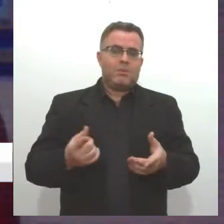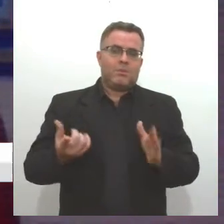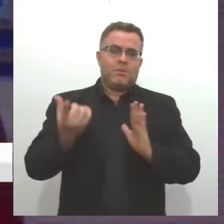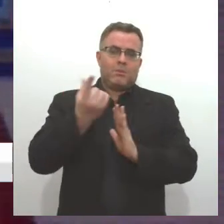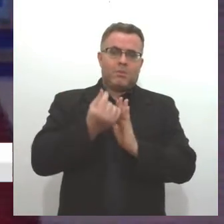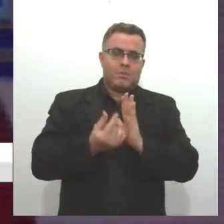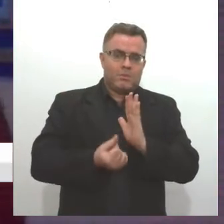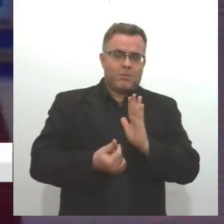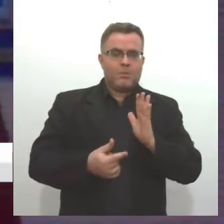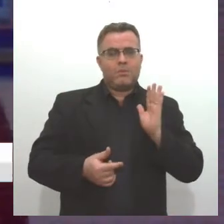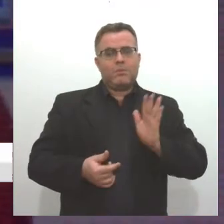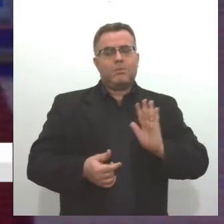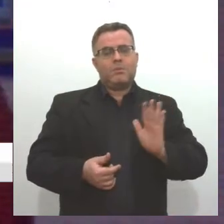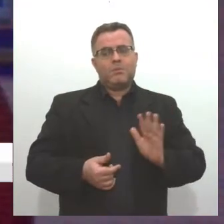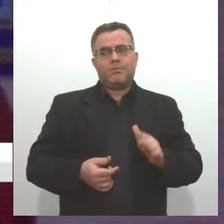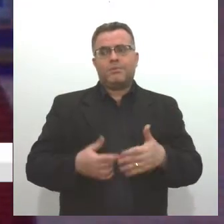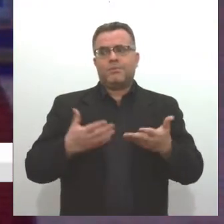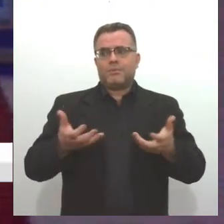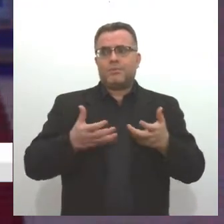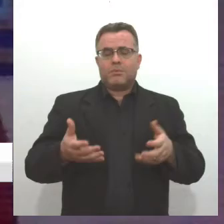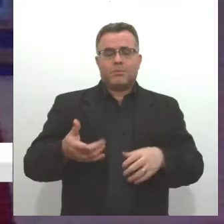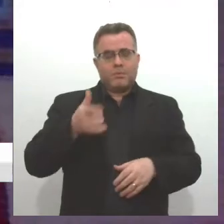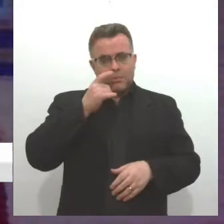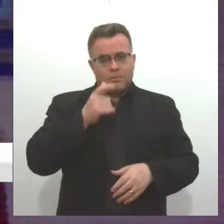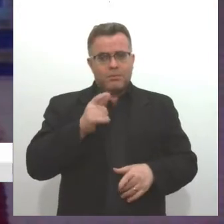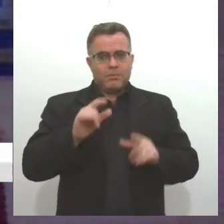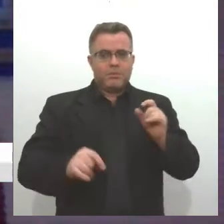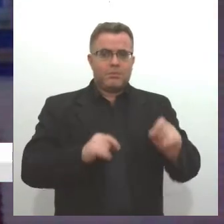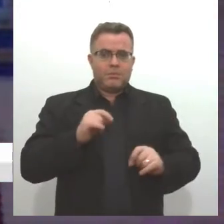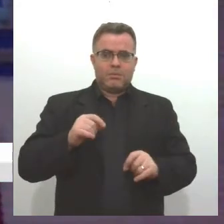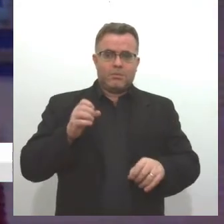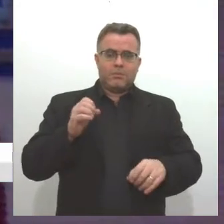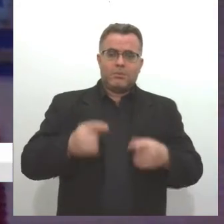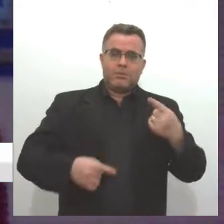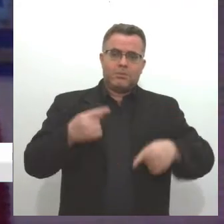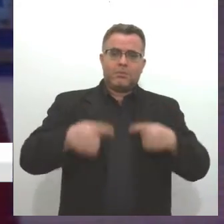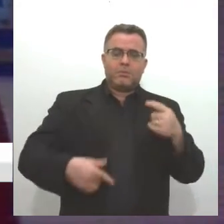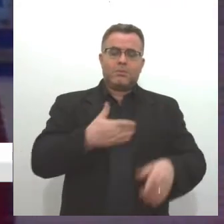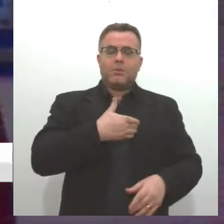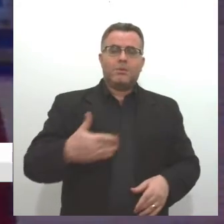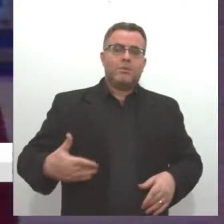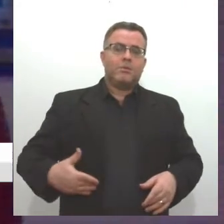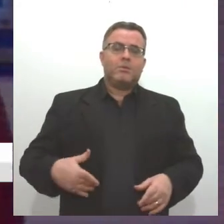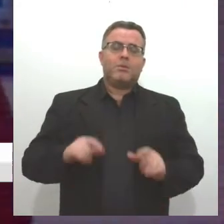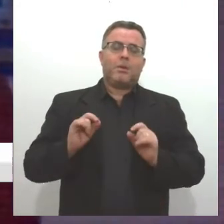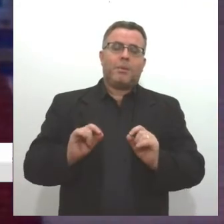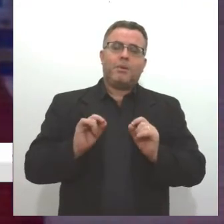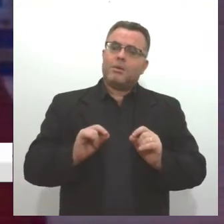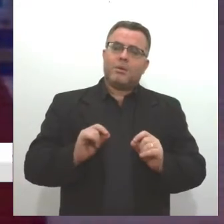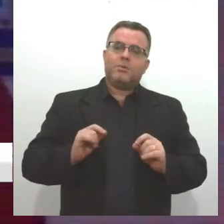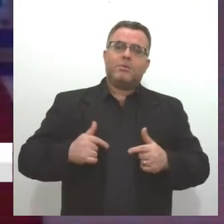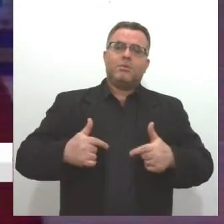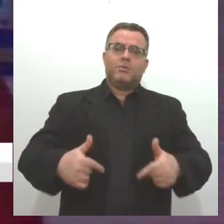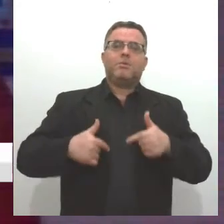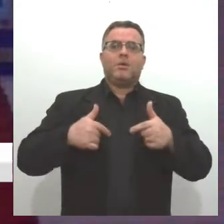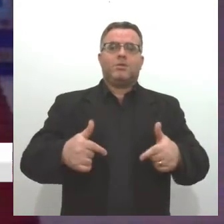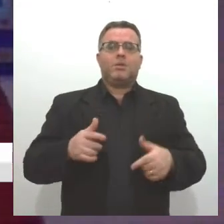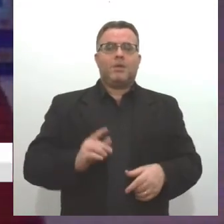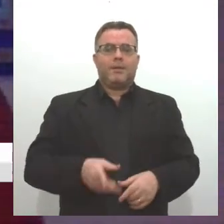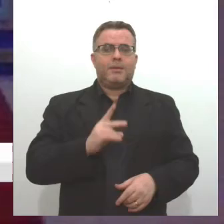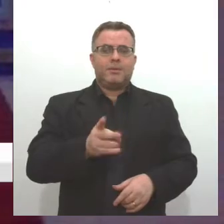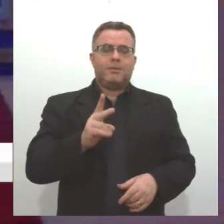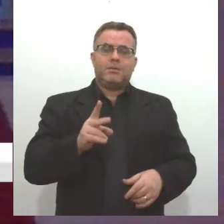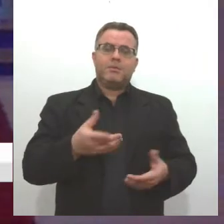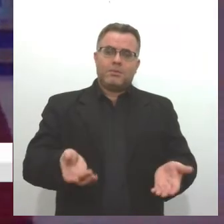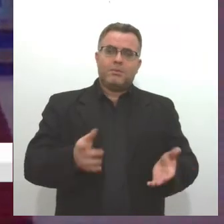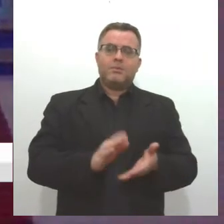precisa cada vez mais prever, ó, dentro da política de trabalho, ações para a população LGBT. A gente, na ASHA,